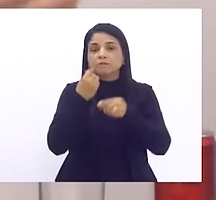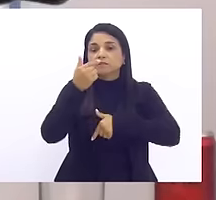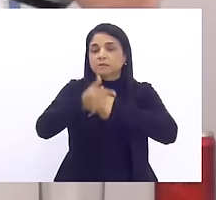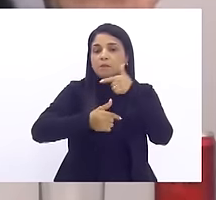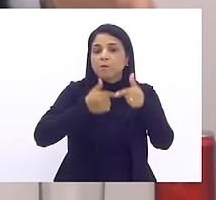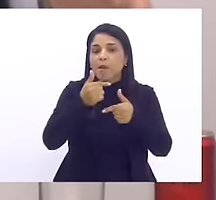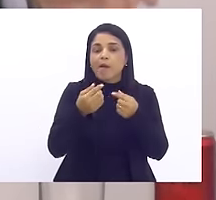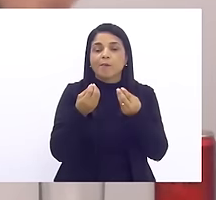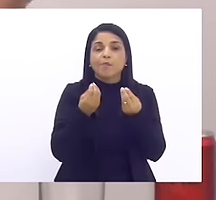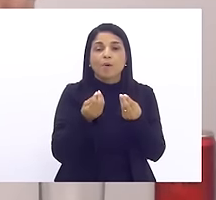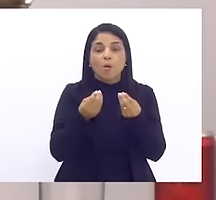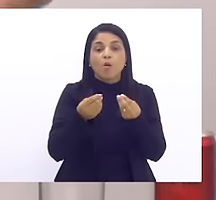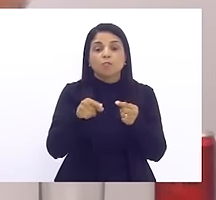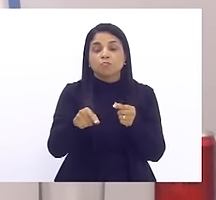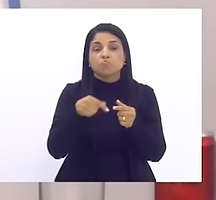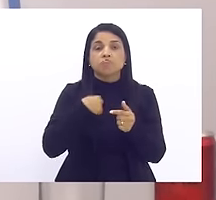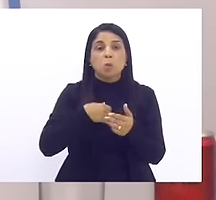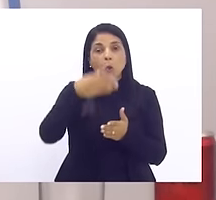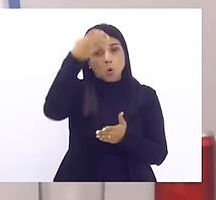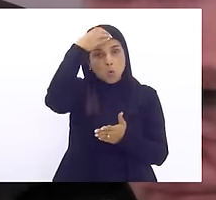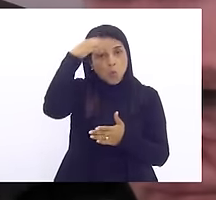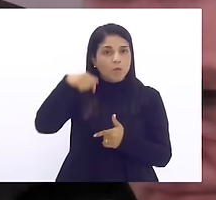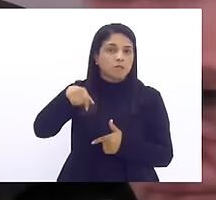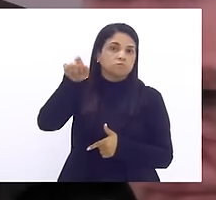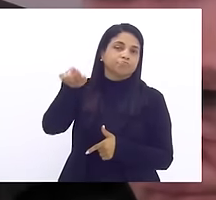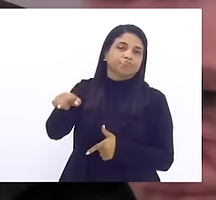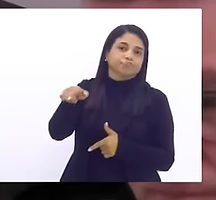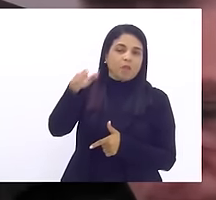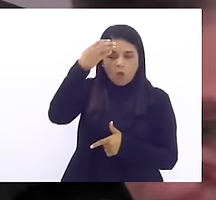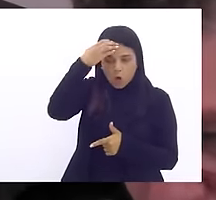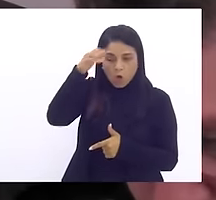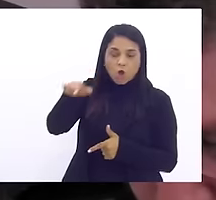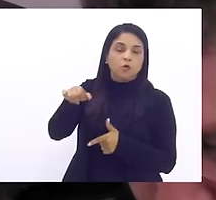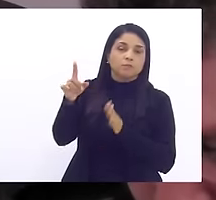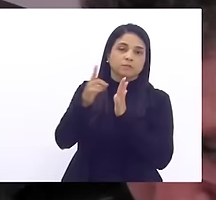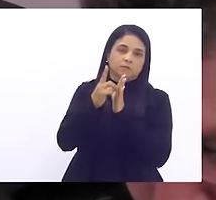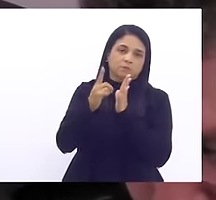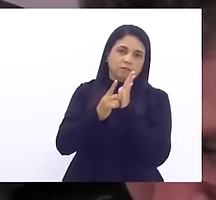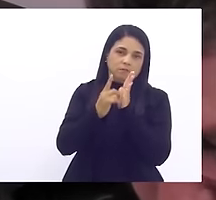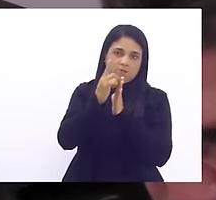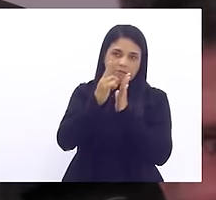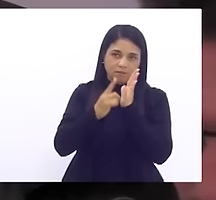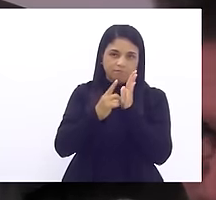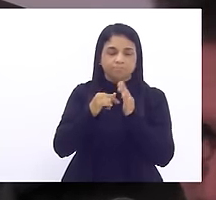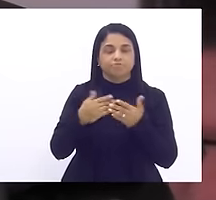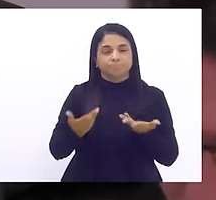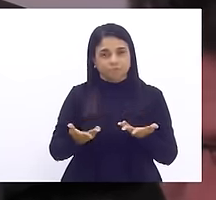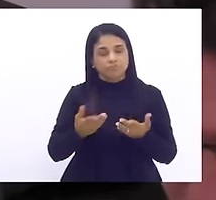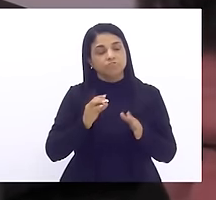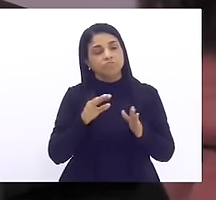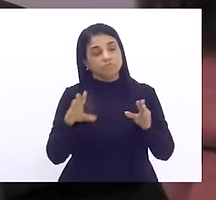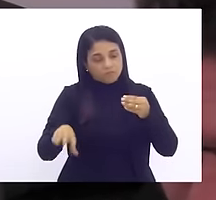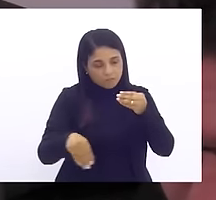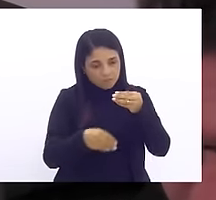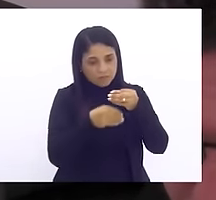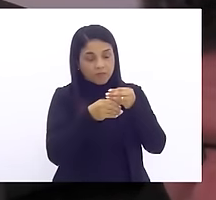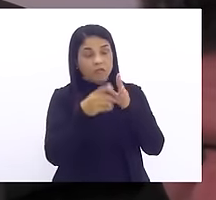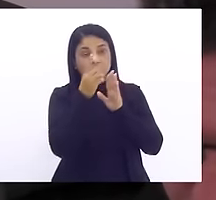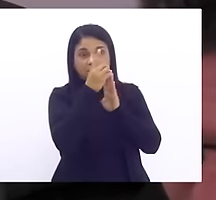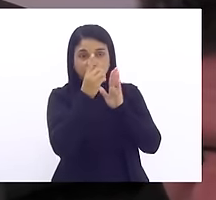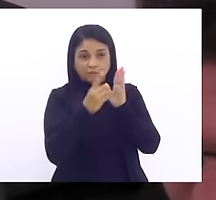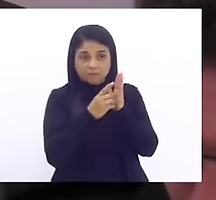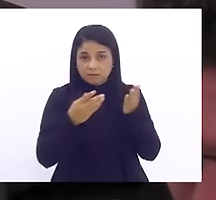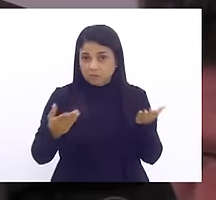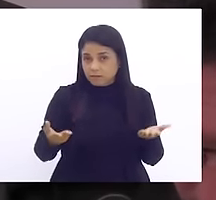ali quem apanha no final das contas é o Detran é recíproco todos os elogios são recebidos Deputado então só complementando o Detran hoje